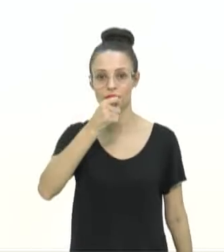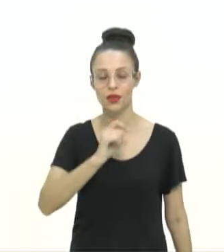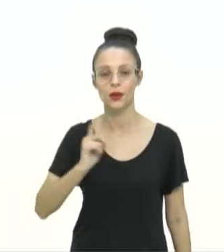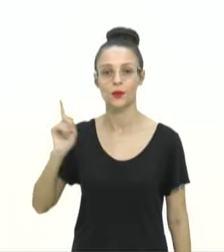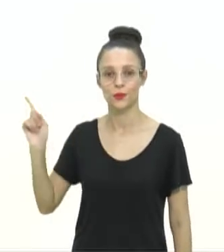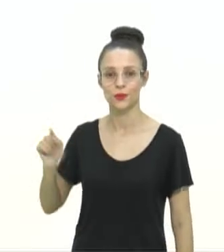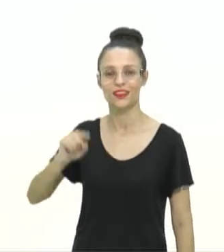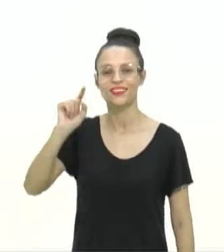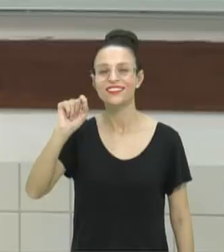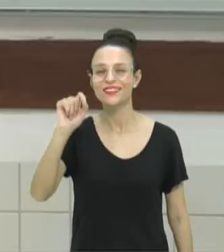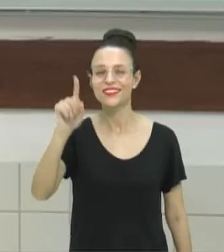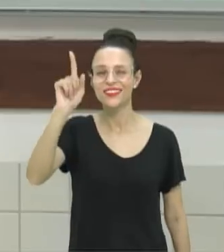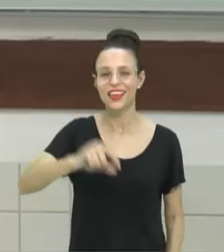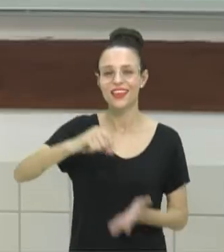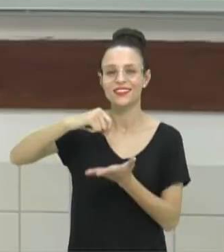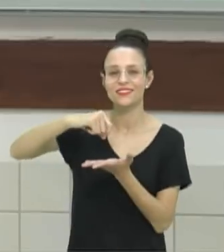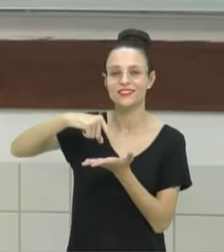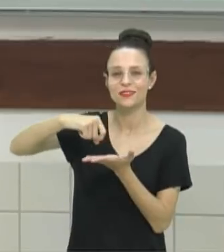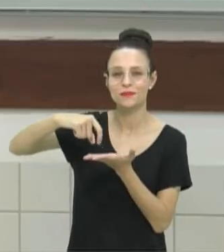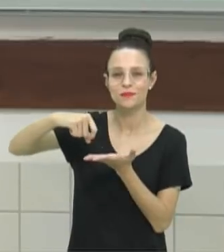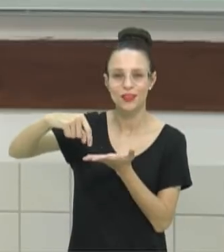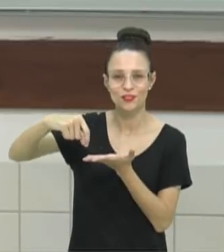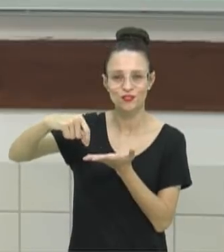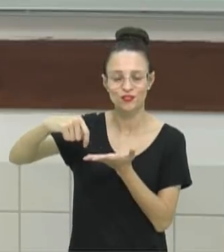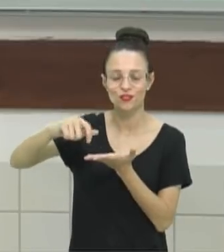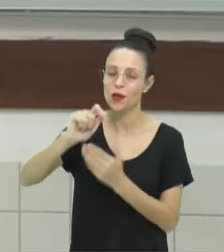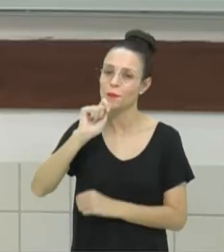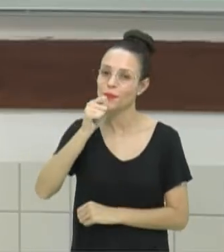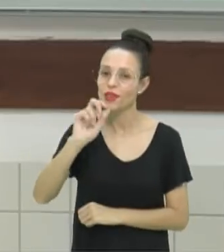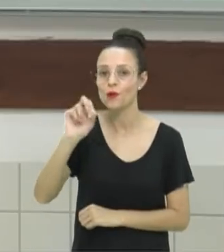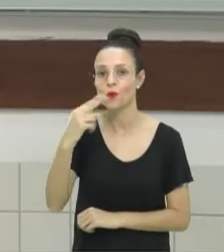que é a semente. A semente é pinheiro ou é